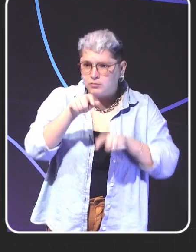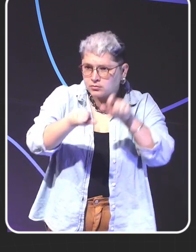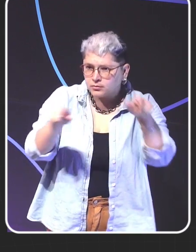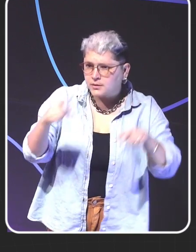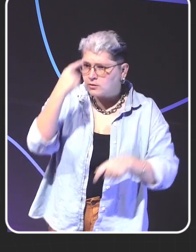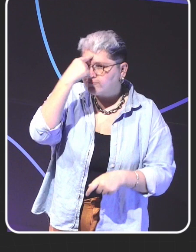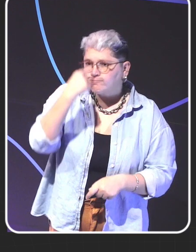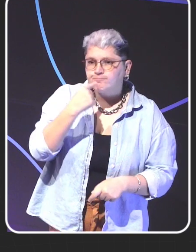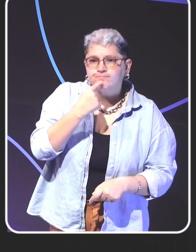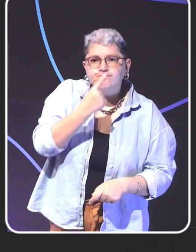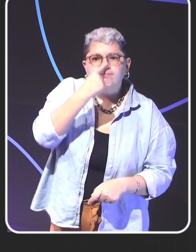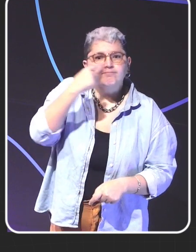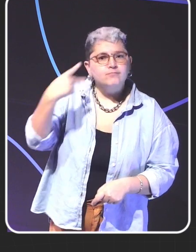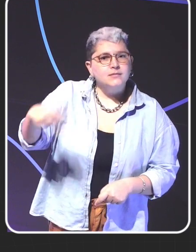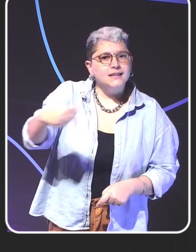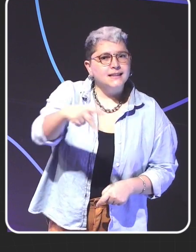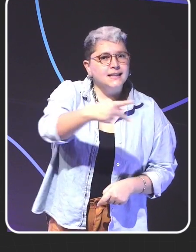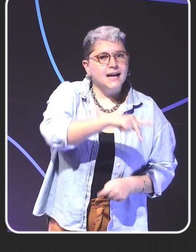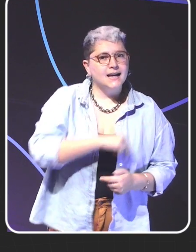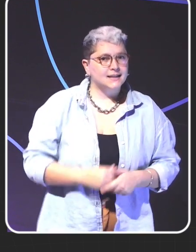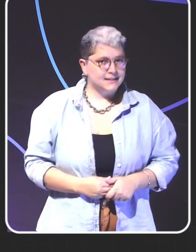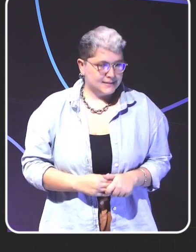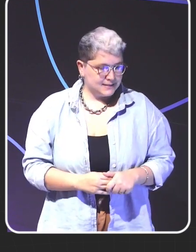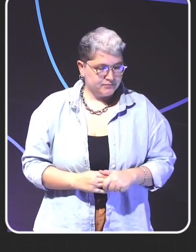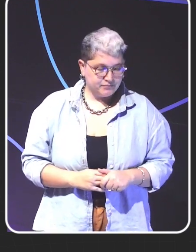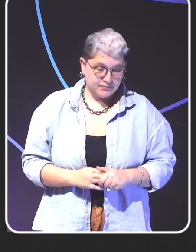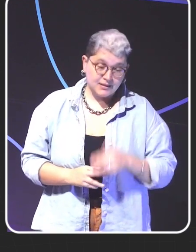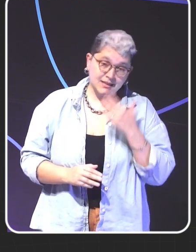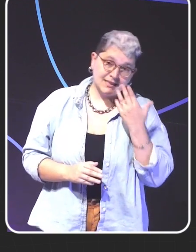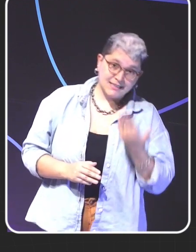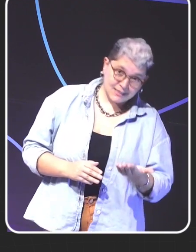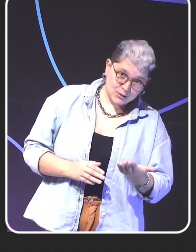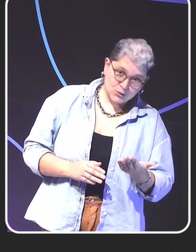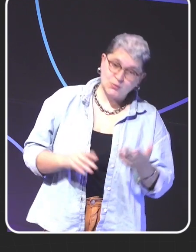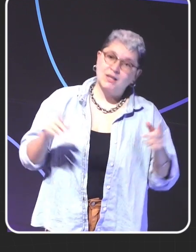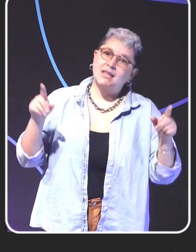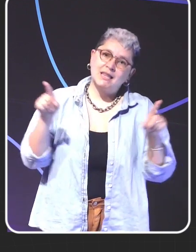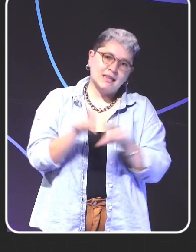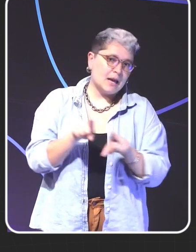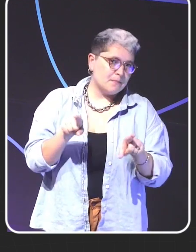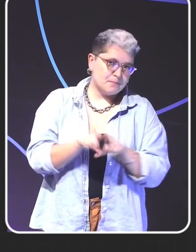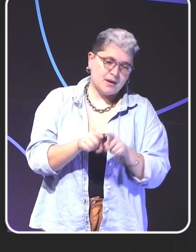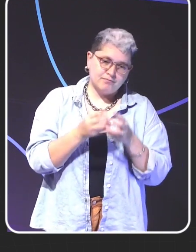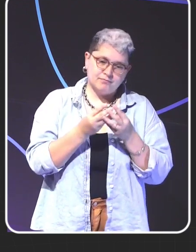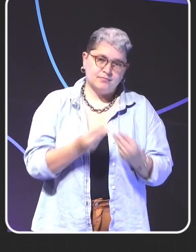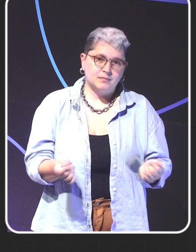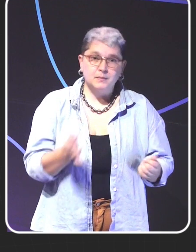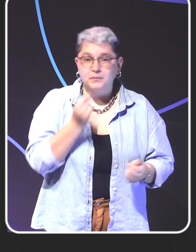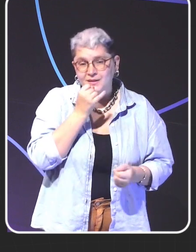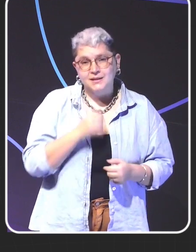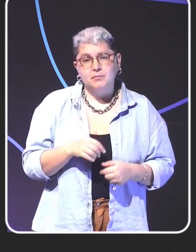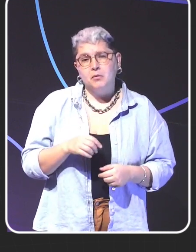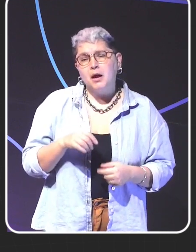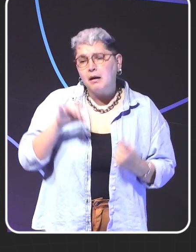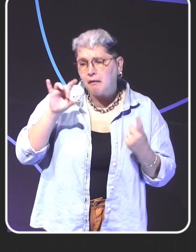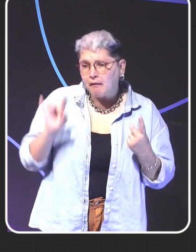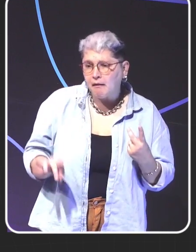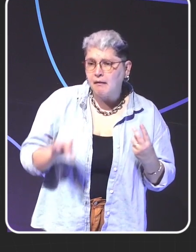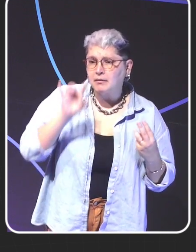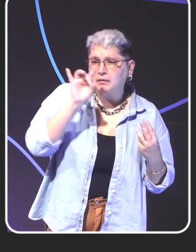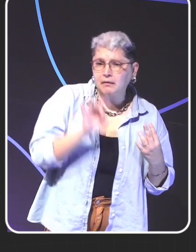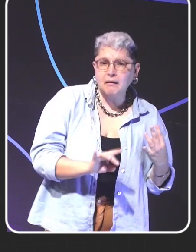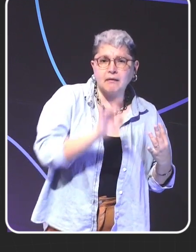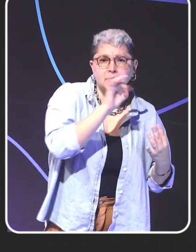E essa personalização, ela sana diversas demandas. Se eu fosse pegar roupa por roupa,